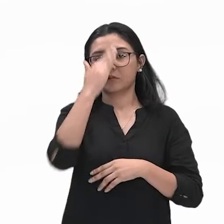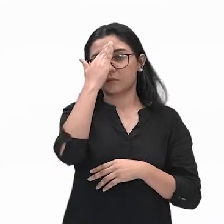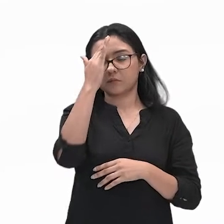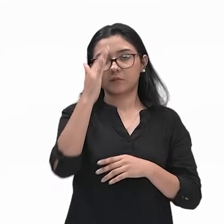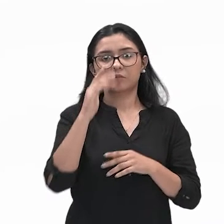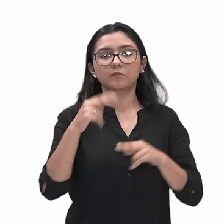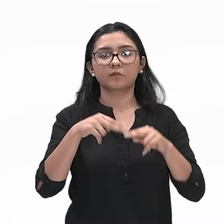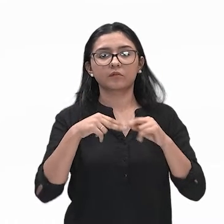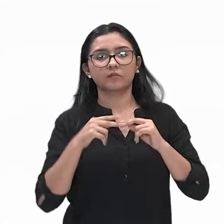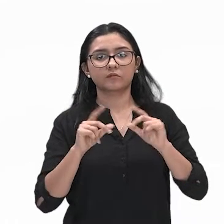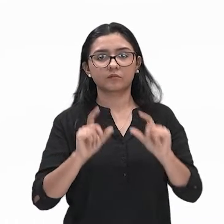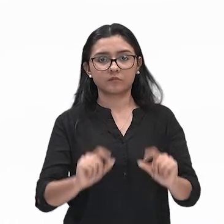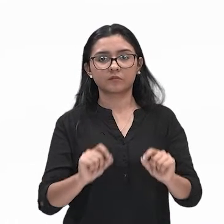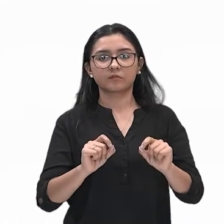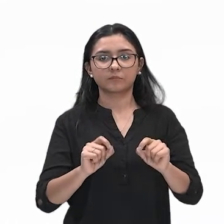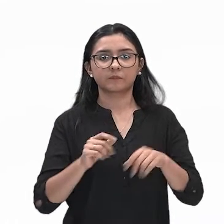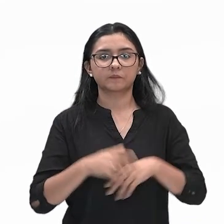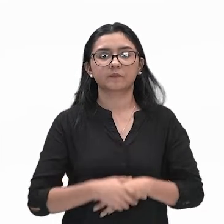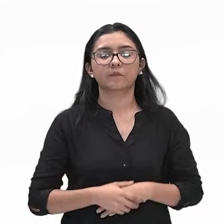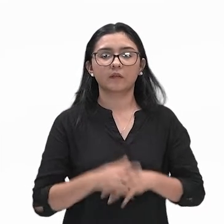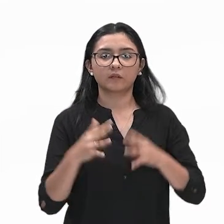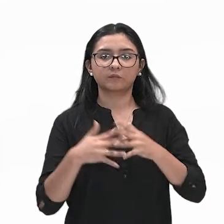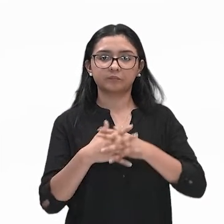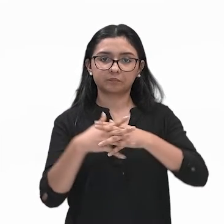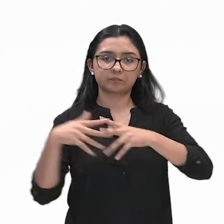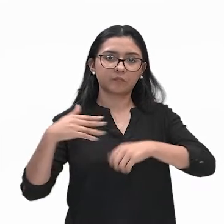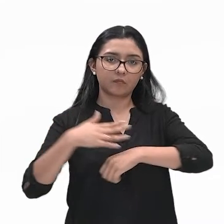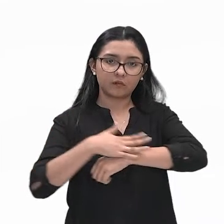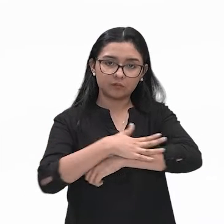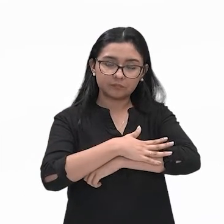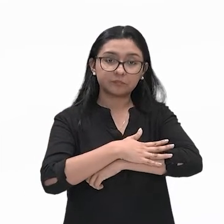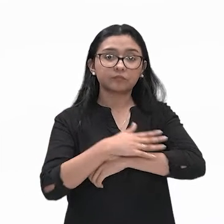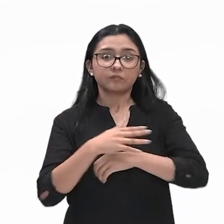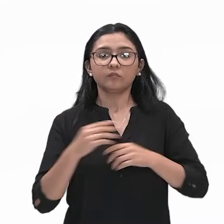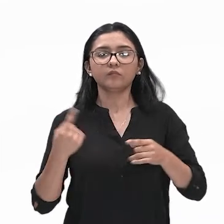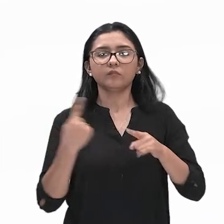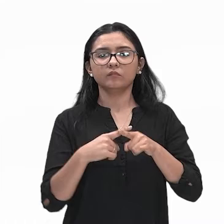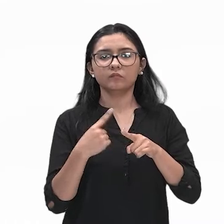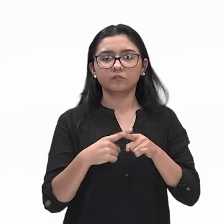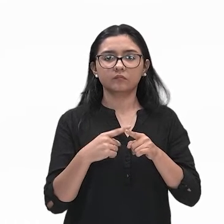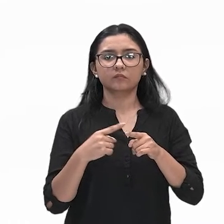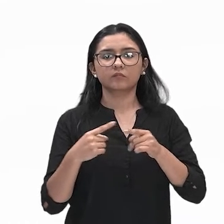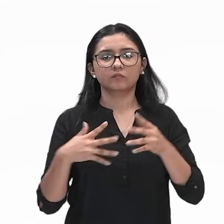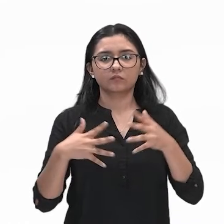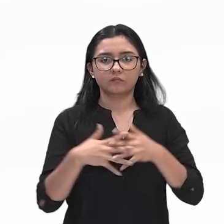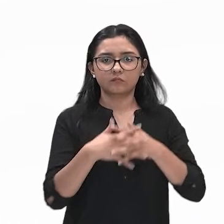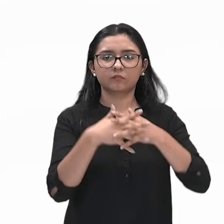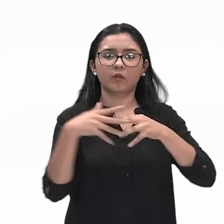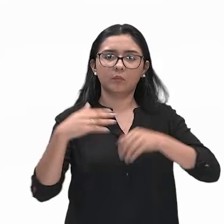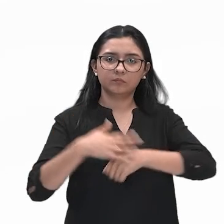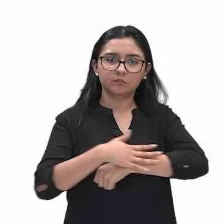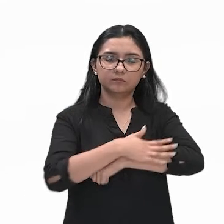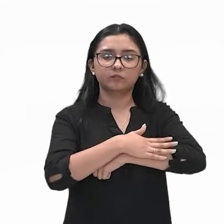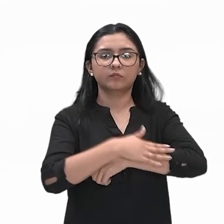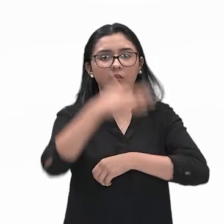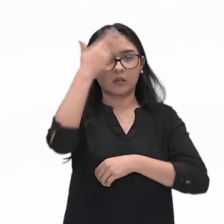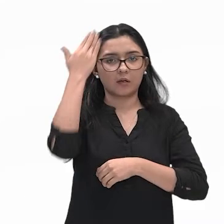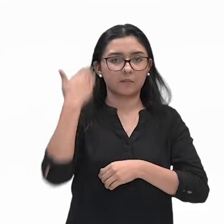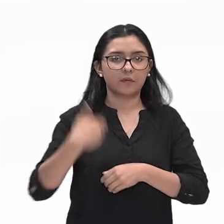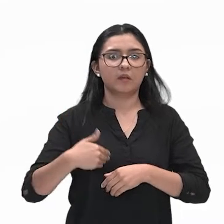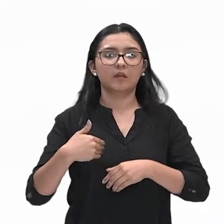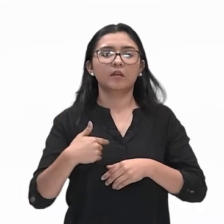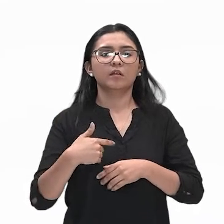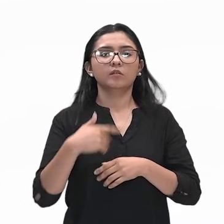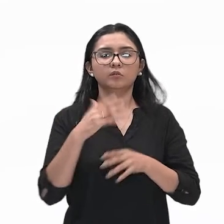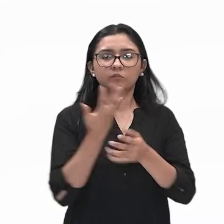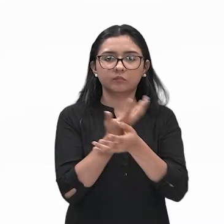por conta das fibras musculares, né? Então, quando se trata das fibras musculares, cabelo, ossos,